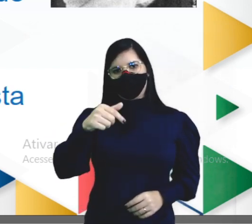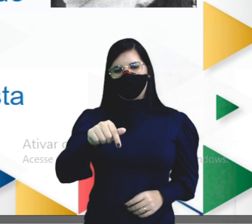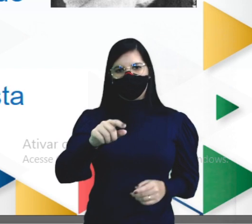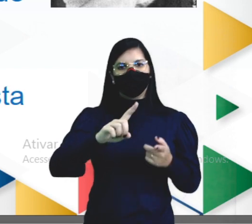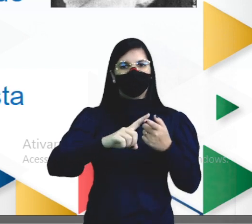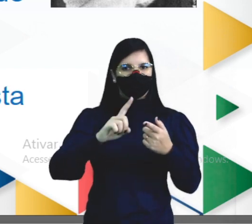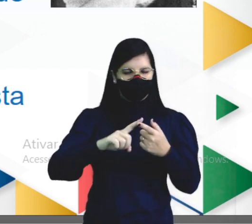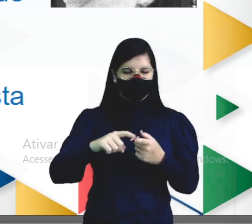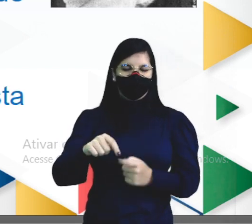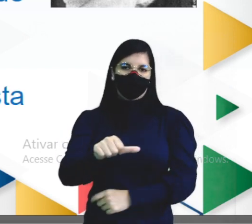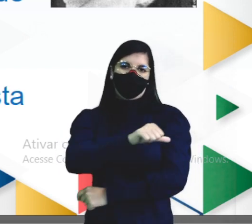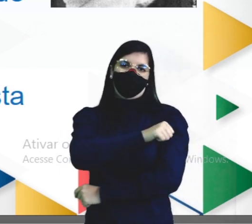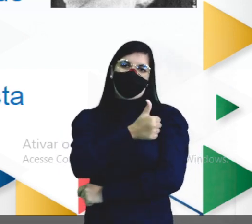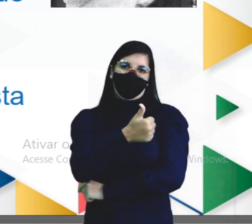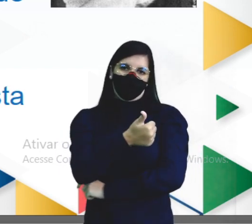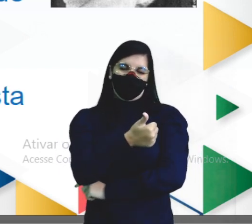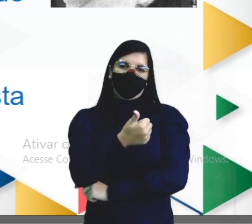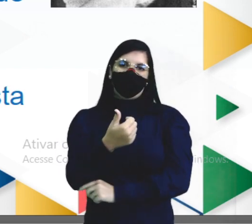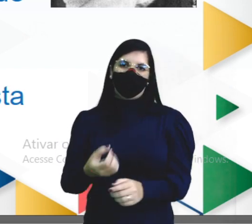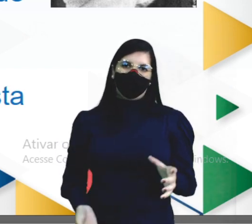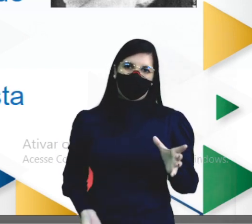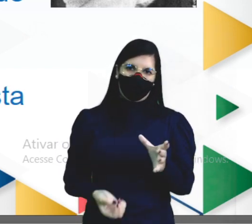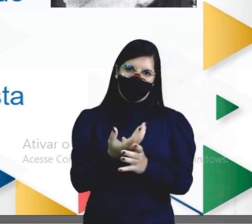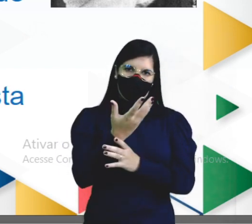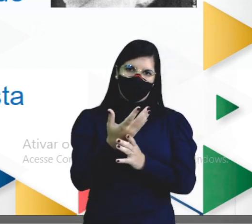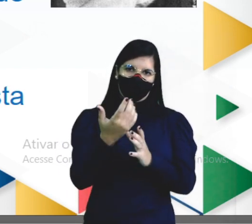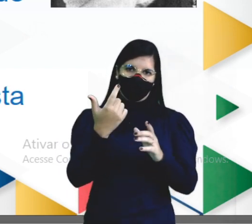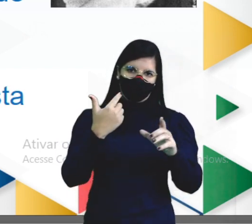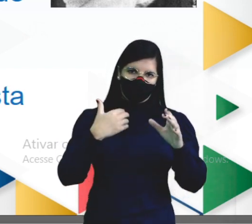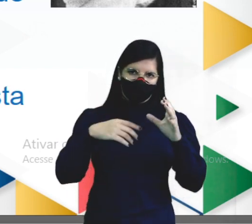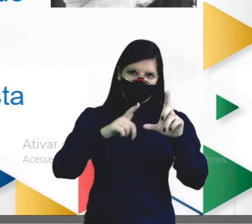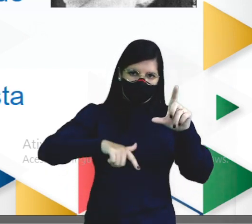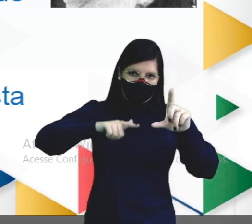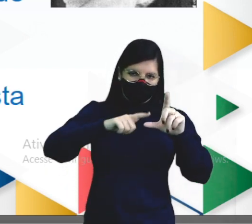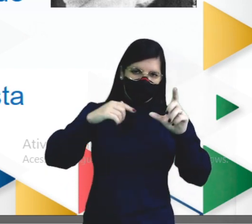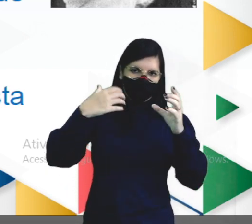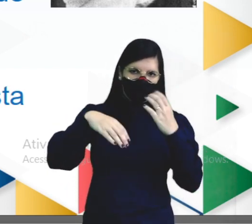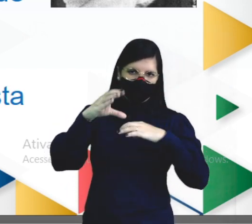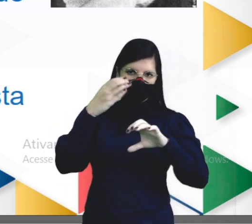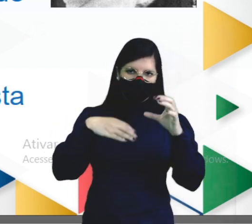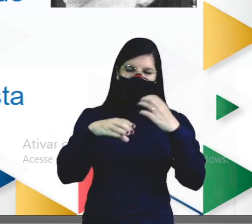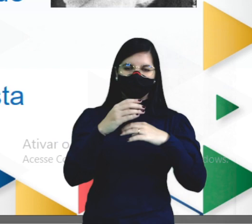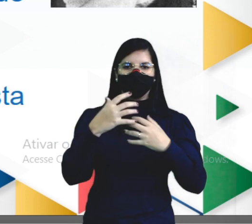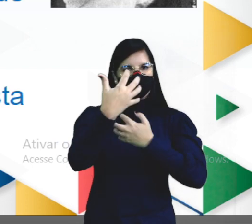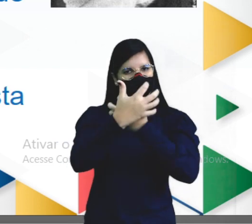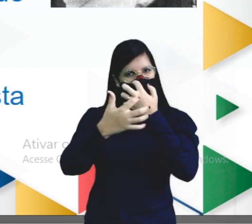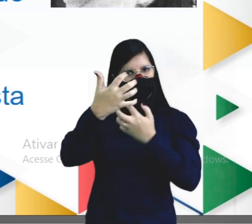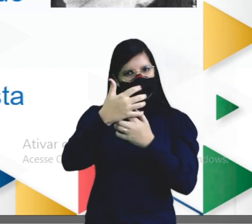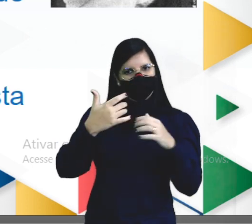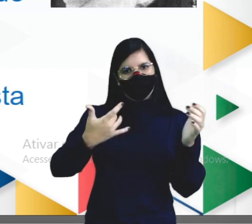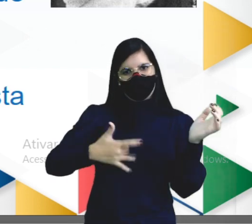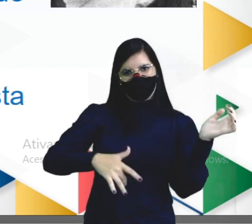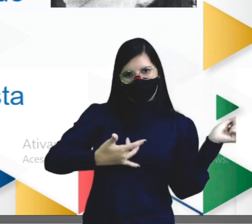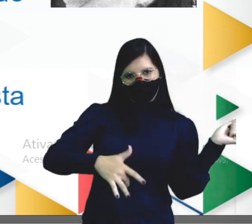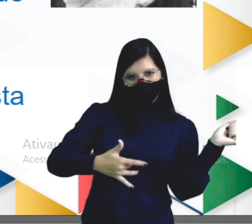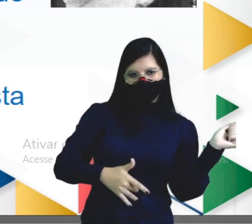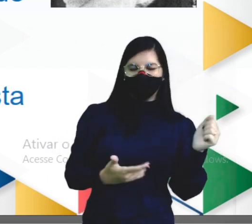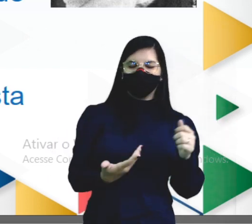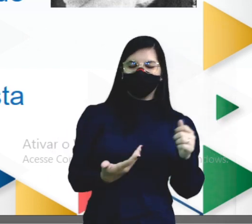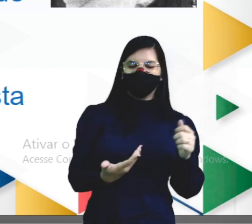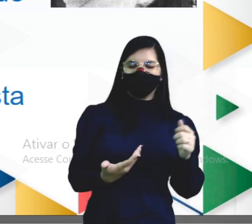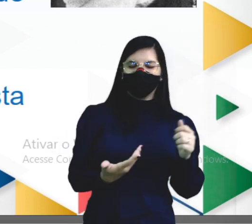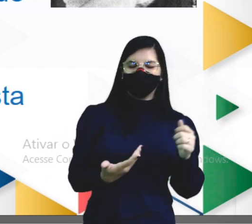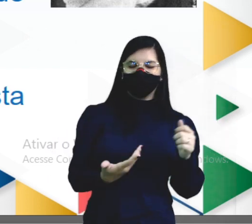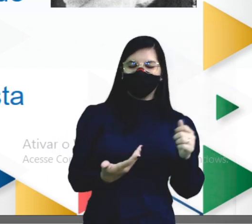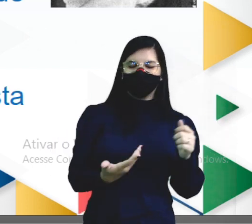também no Rio de Janeiro. Foi um compositor, cantor e violonista brasileiro, também, que demonstrou